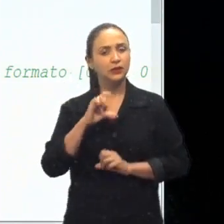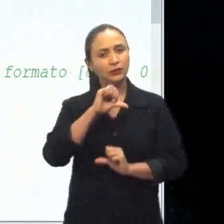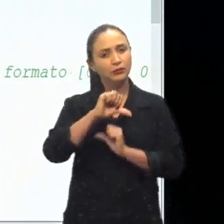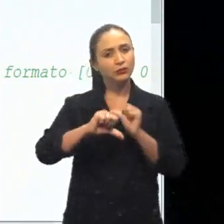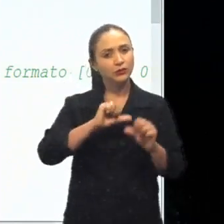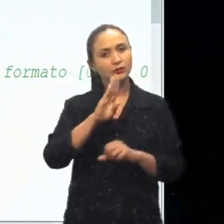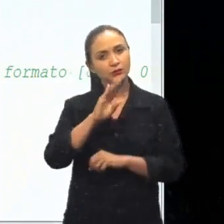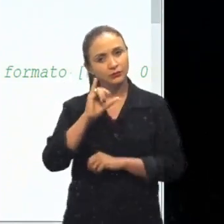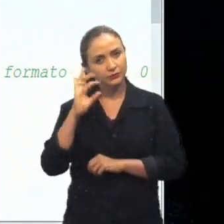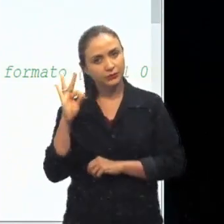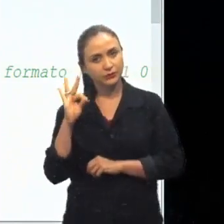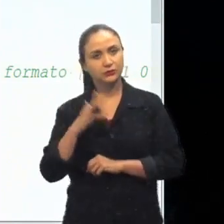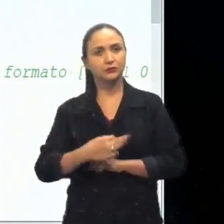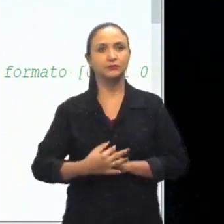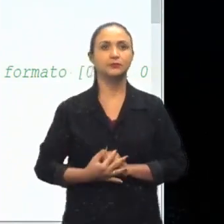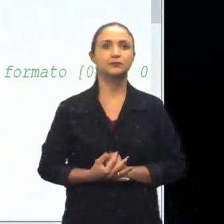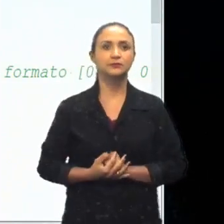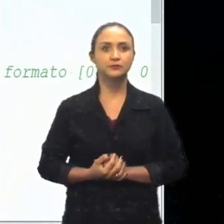de bit.